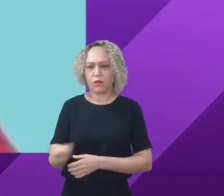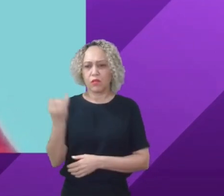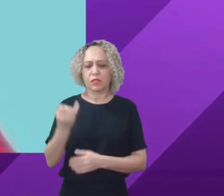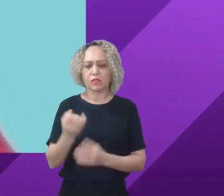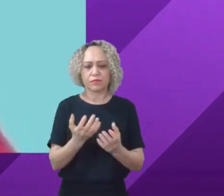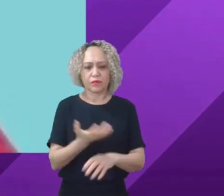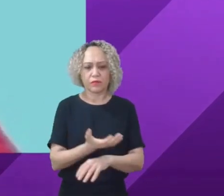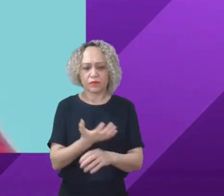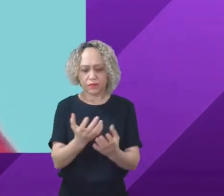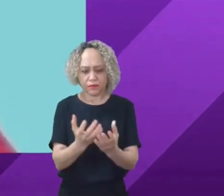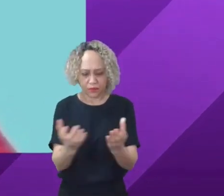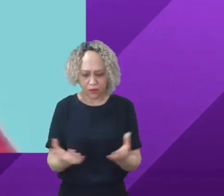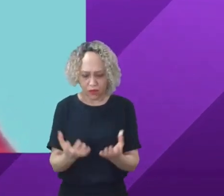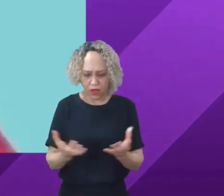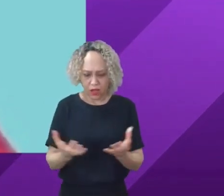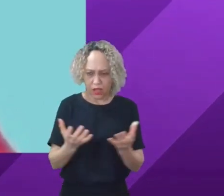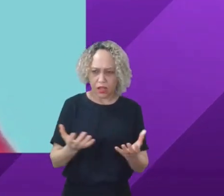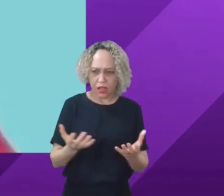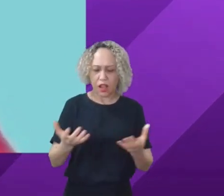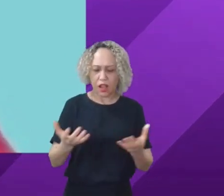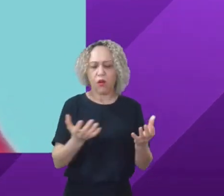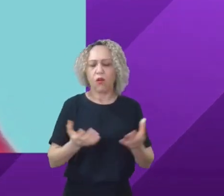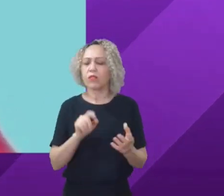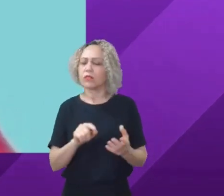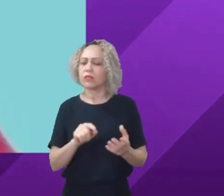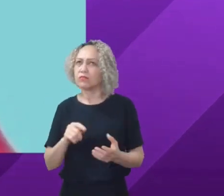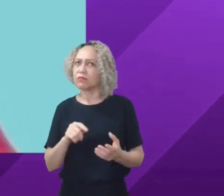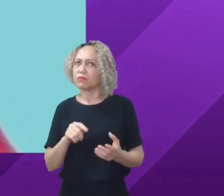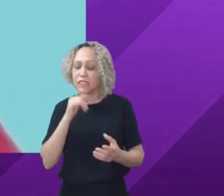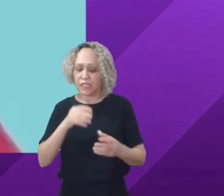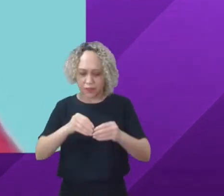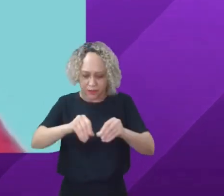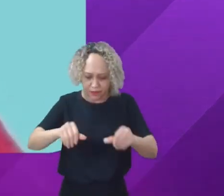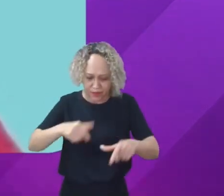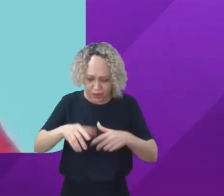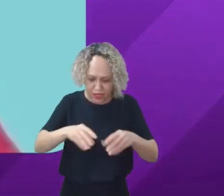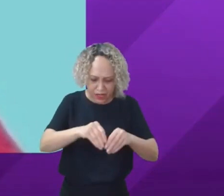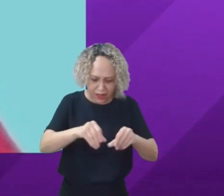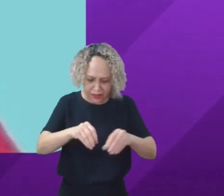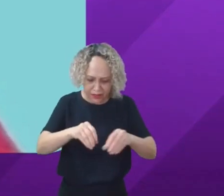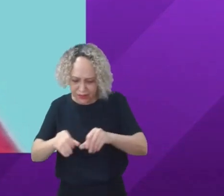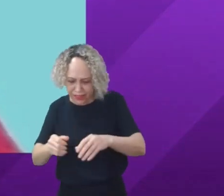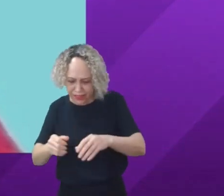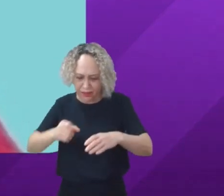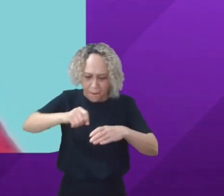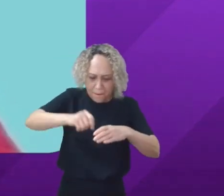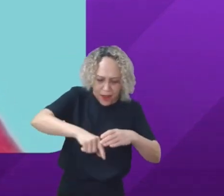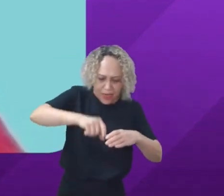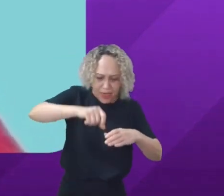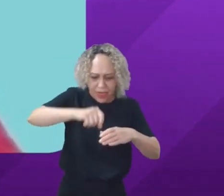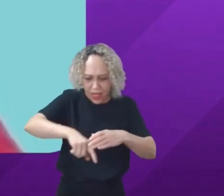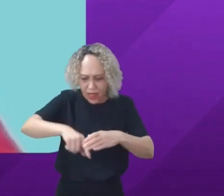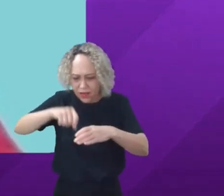outro elemento que é o psicológico, assim, o fato da gente mexer com a terra, de estar produzindo planta também,